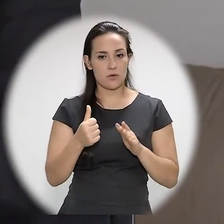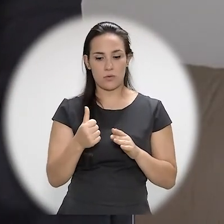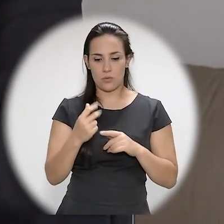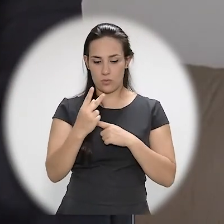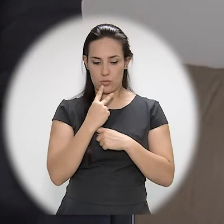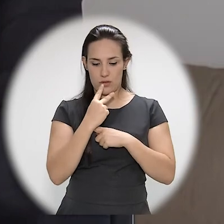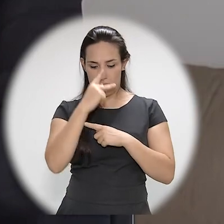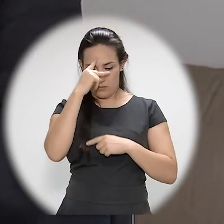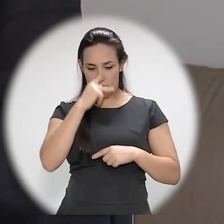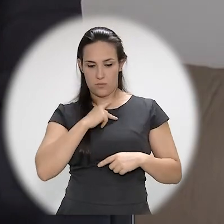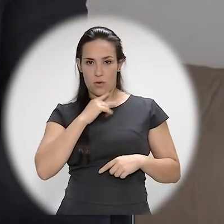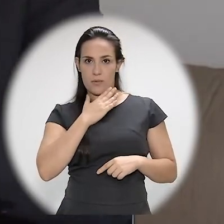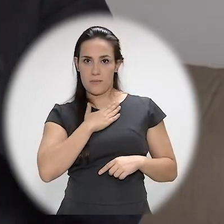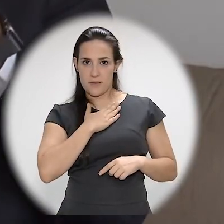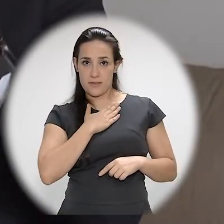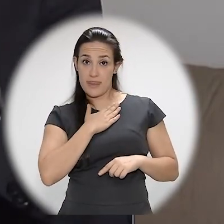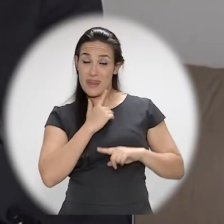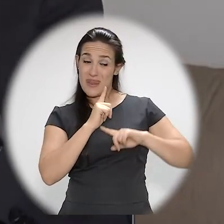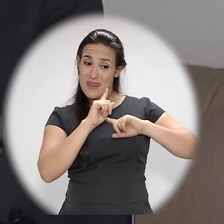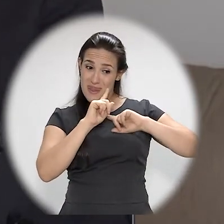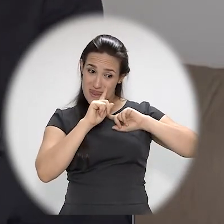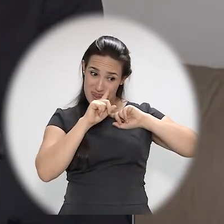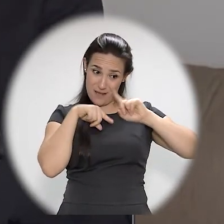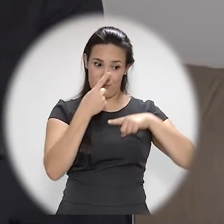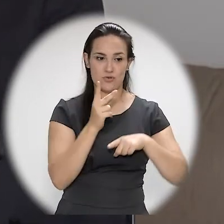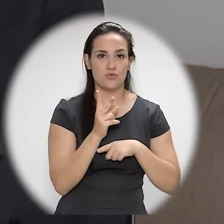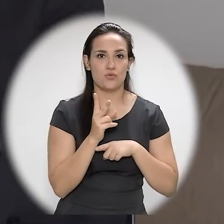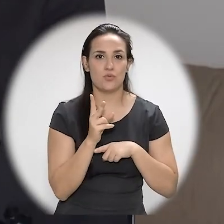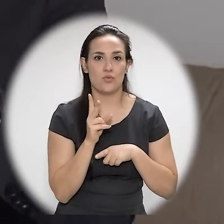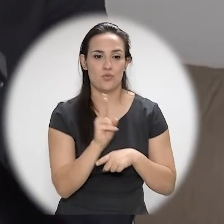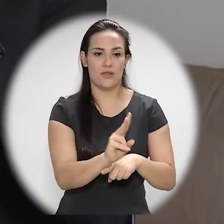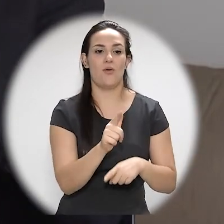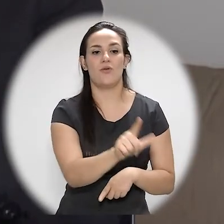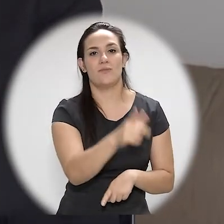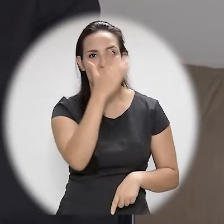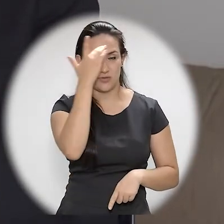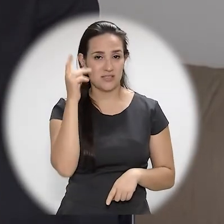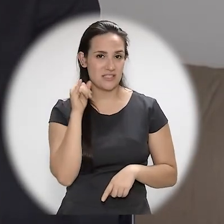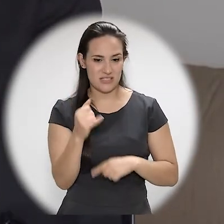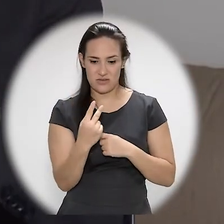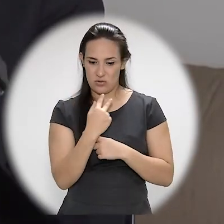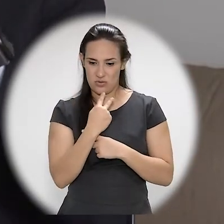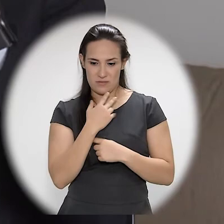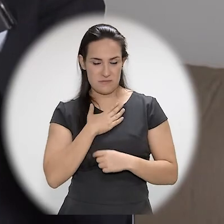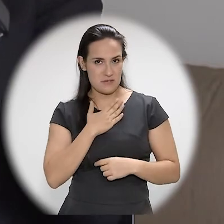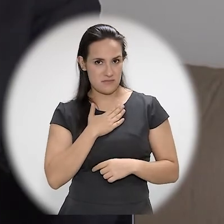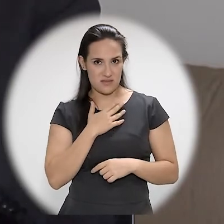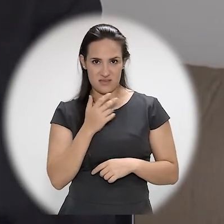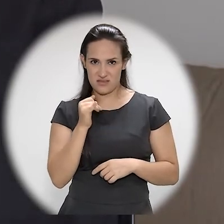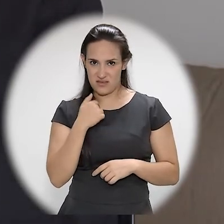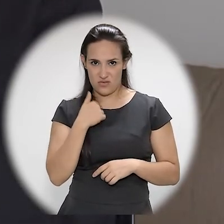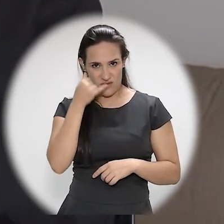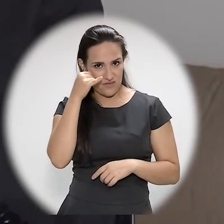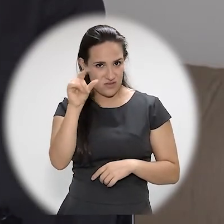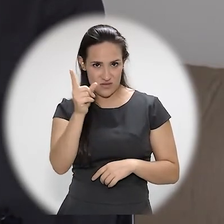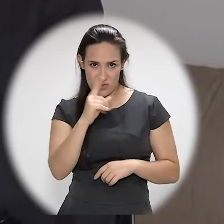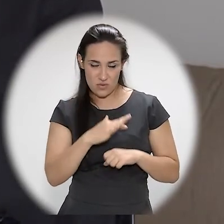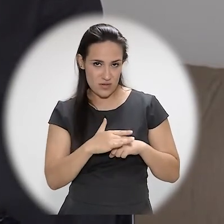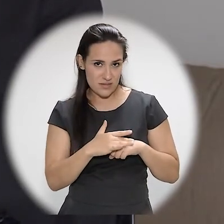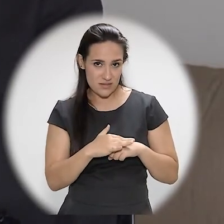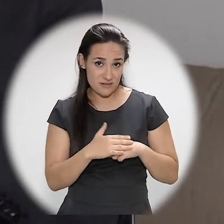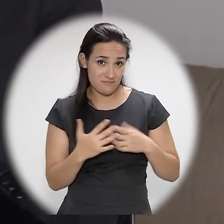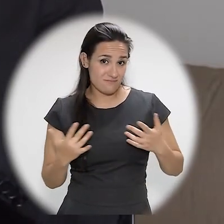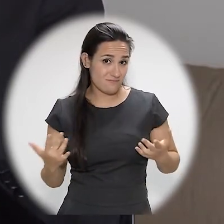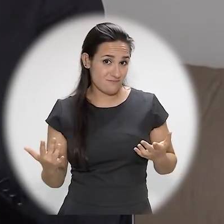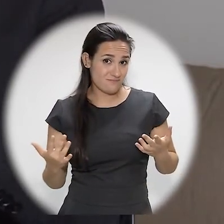de quem está a seu lado. Se você não cuida de você primeiro, se você não faz promoção de saúde, se você não previne